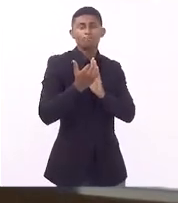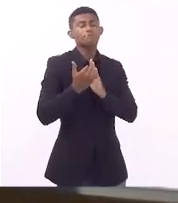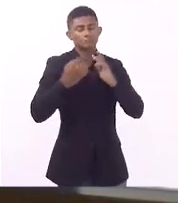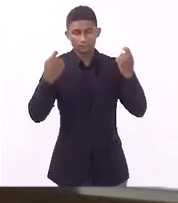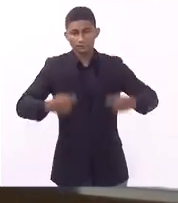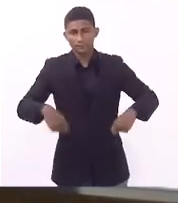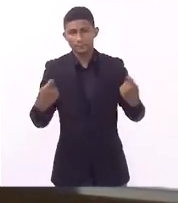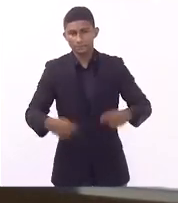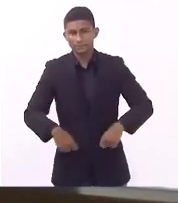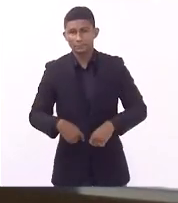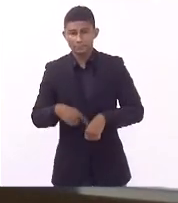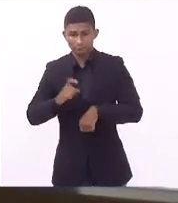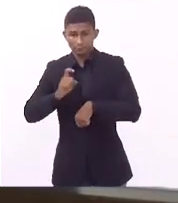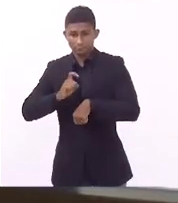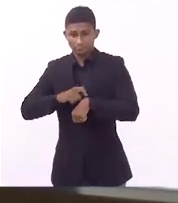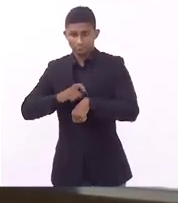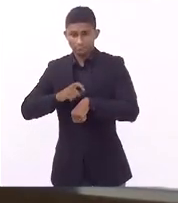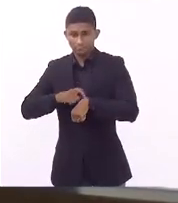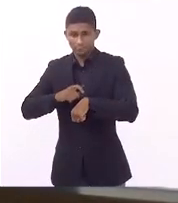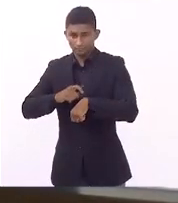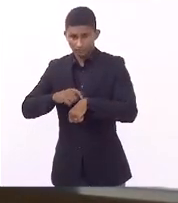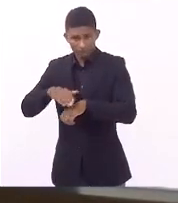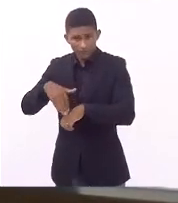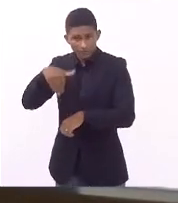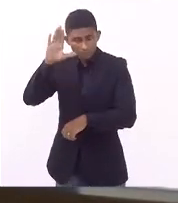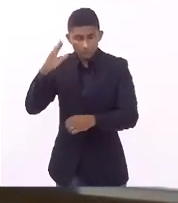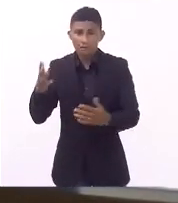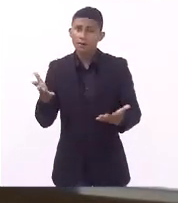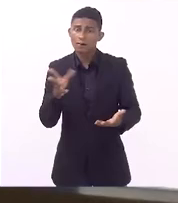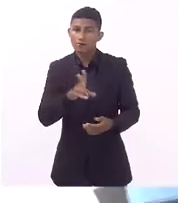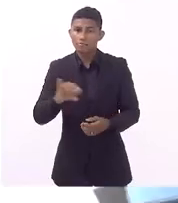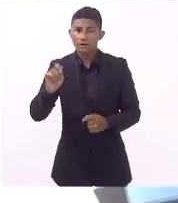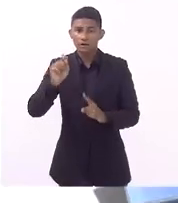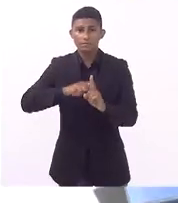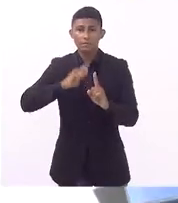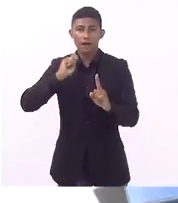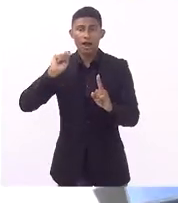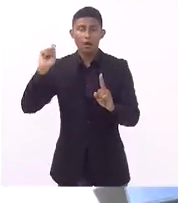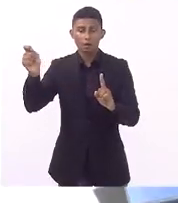E isso vai ser agora uma discussão importantíssima no mês de agosto.